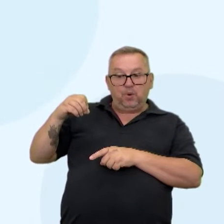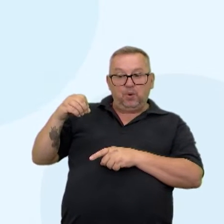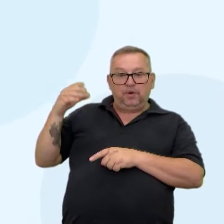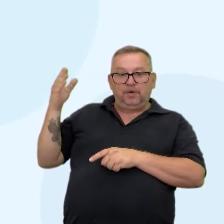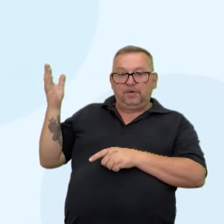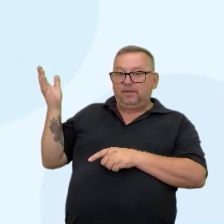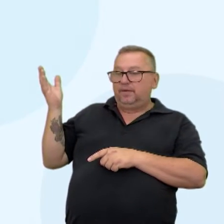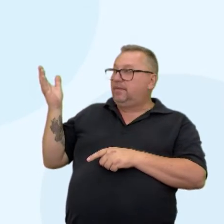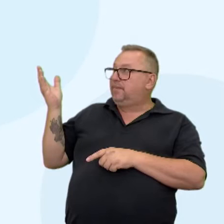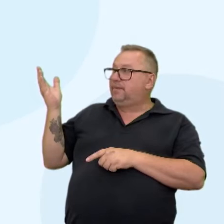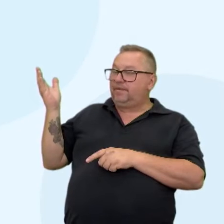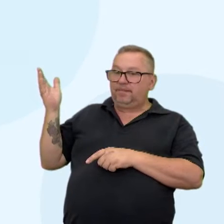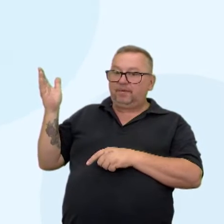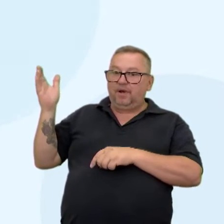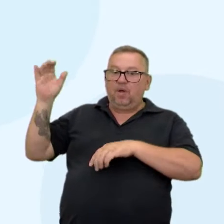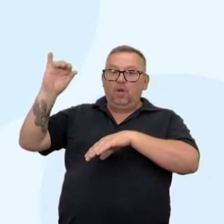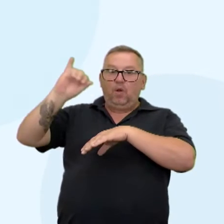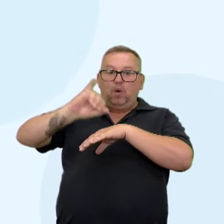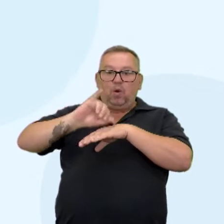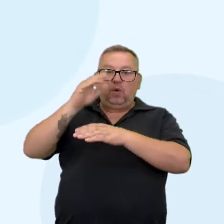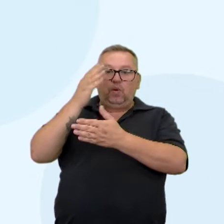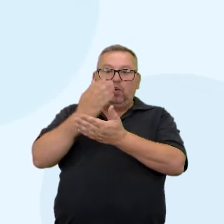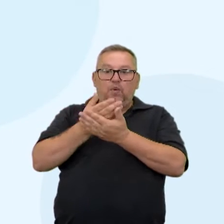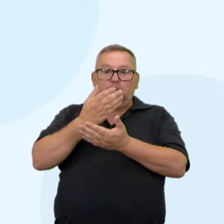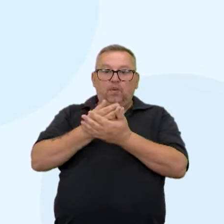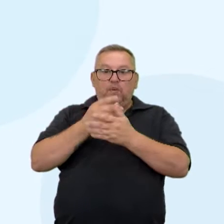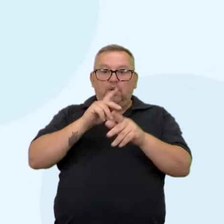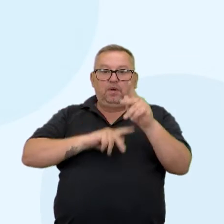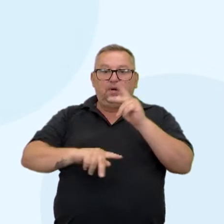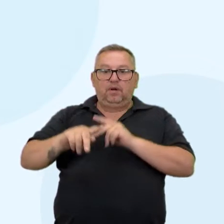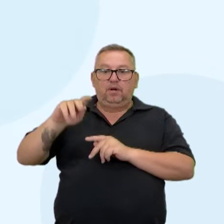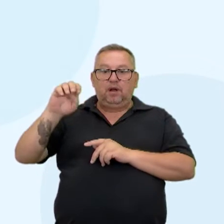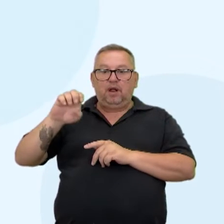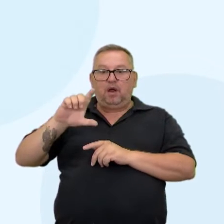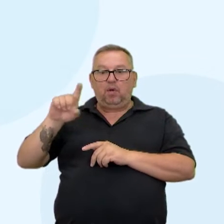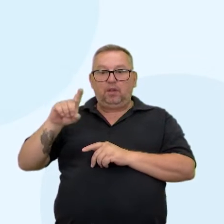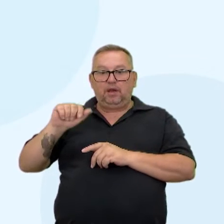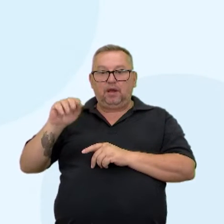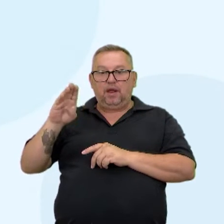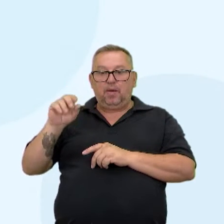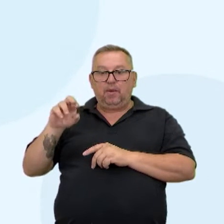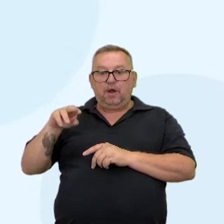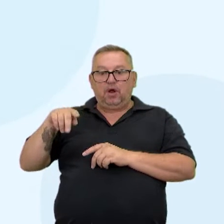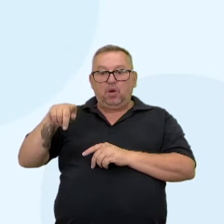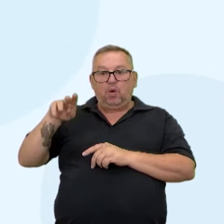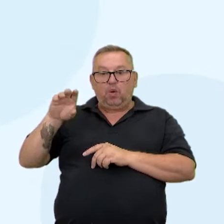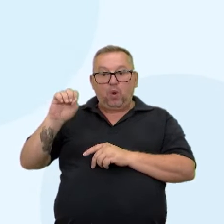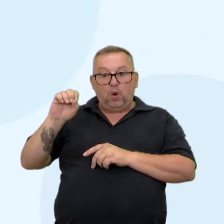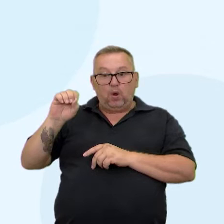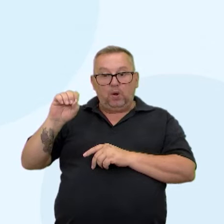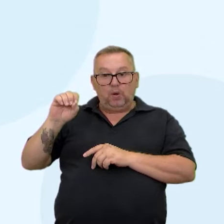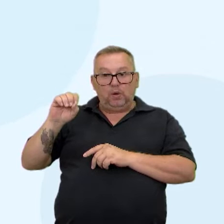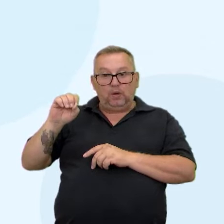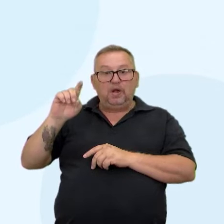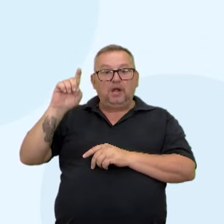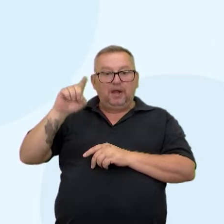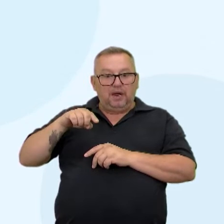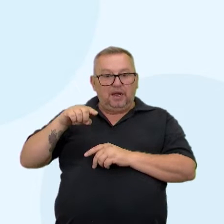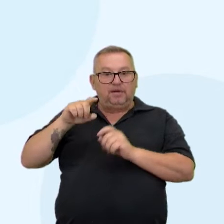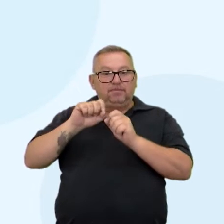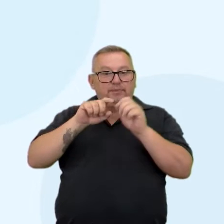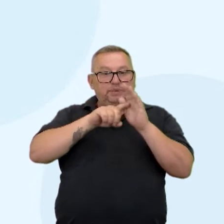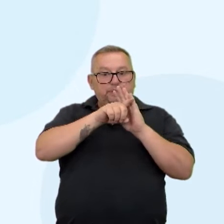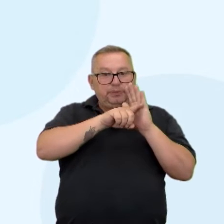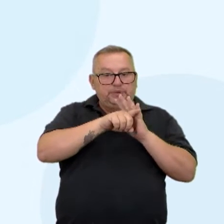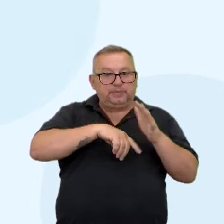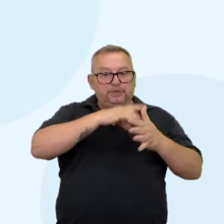vocês, Núcleo de Estudos de População Elza Bercó, é uma unidade de pesquisa interdisciplinar